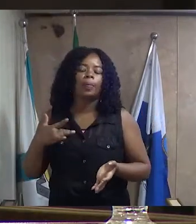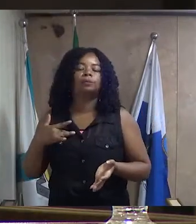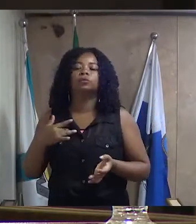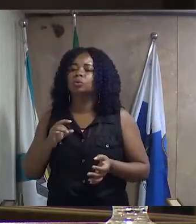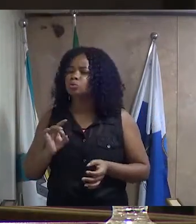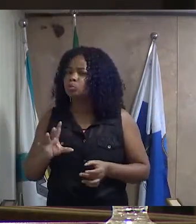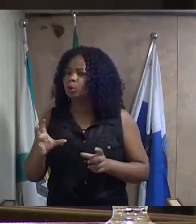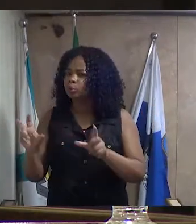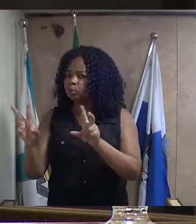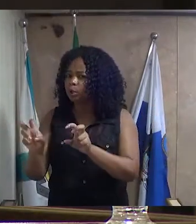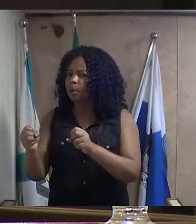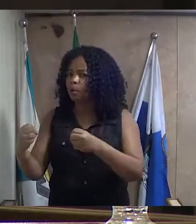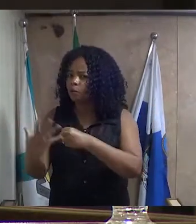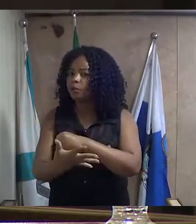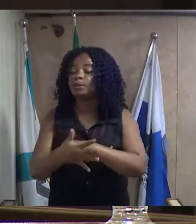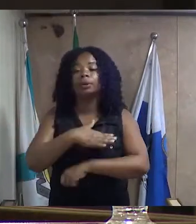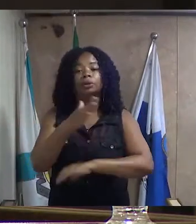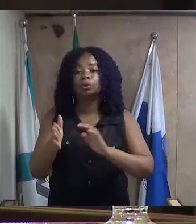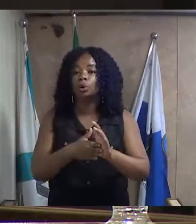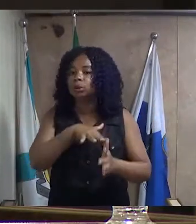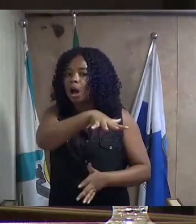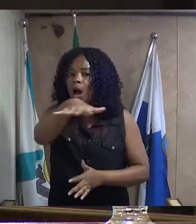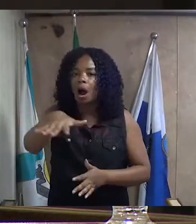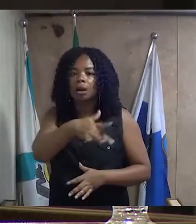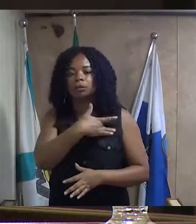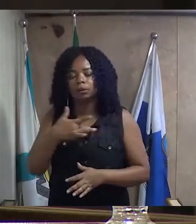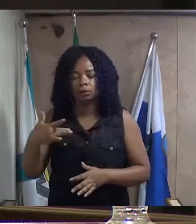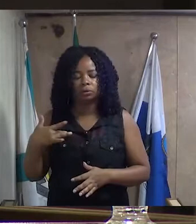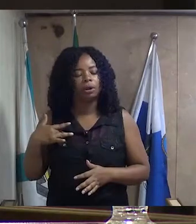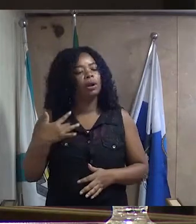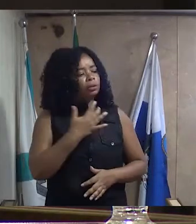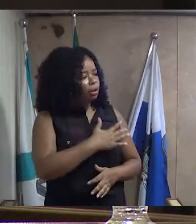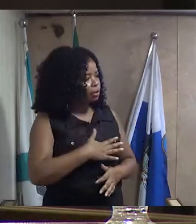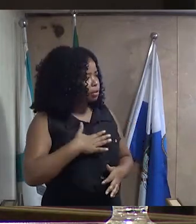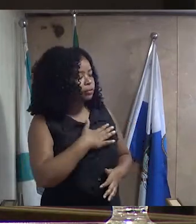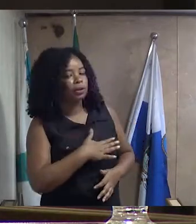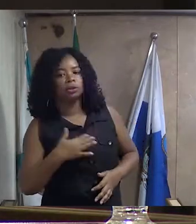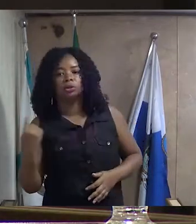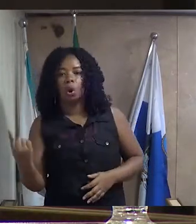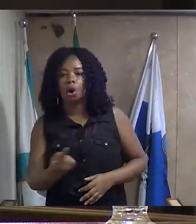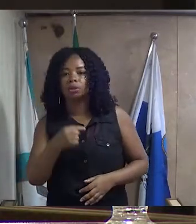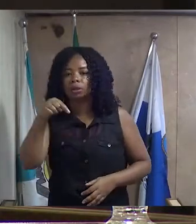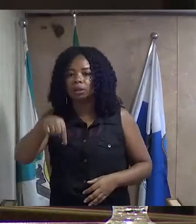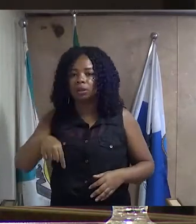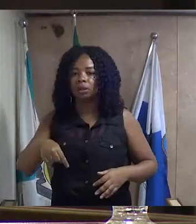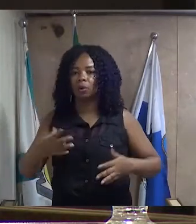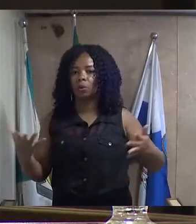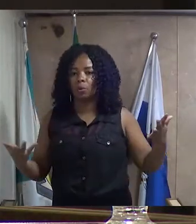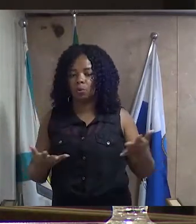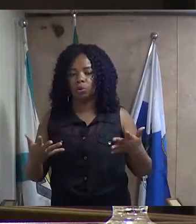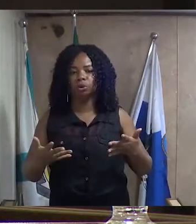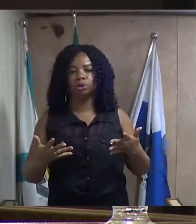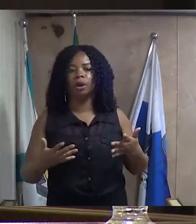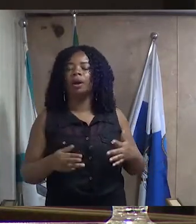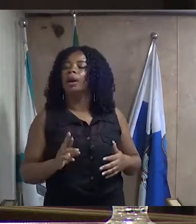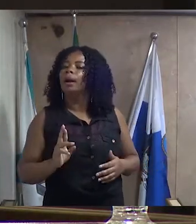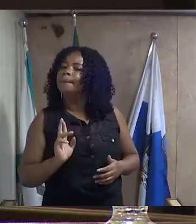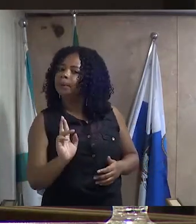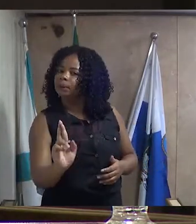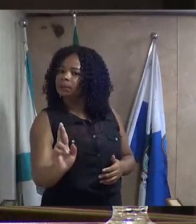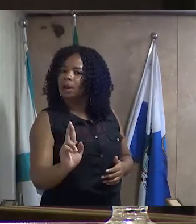saúde. Dizer da nossa satisfação de estar aqui hoje, poder representar a população de Duque de